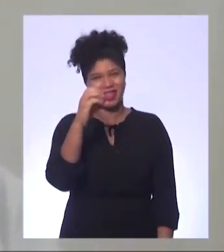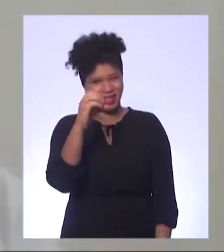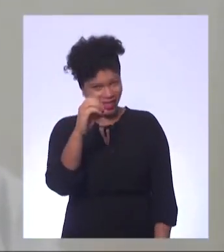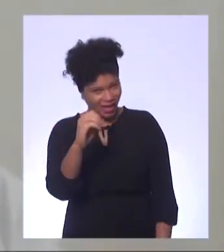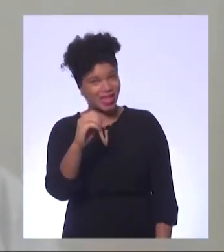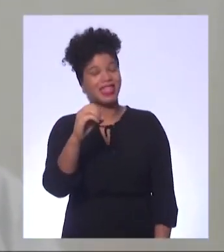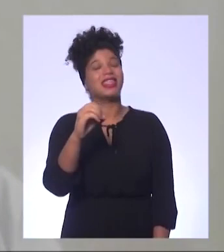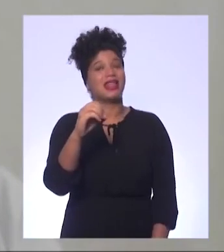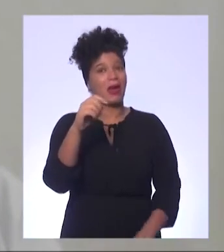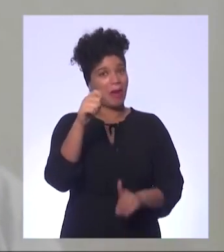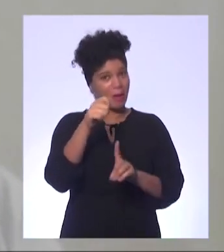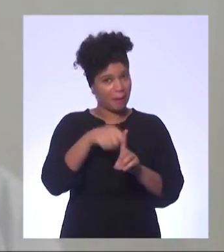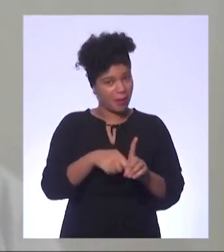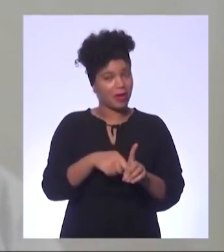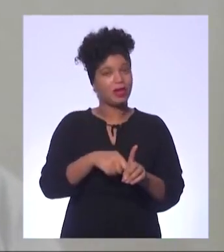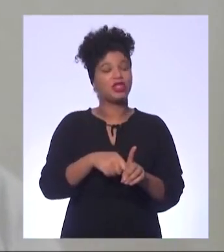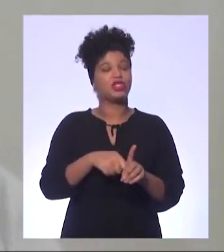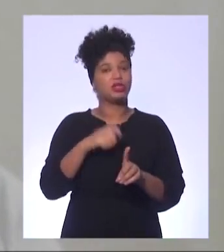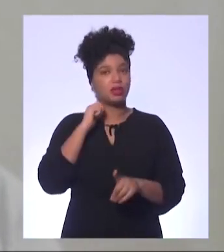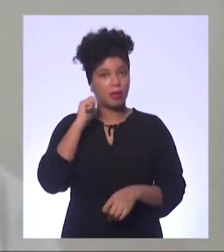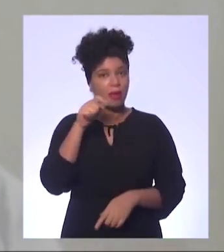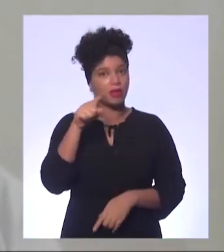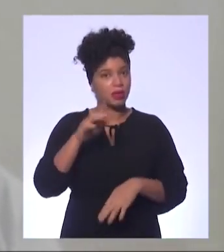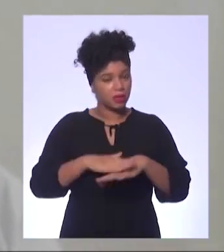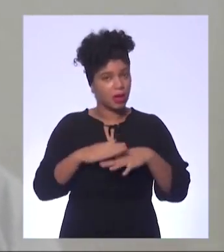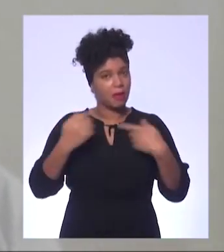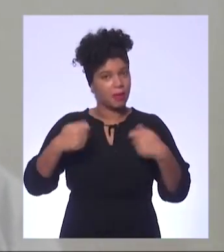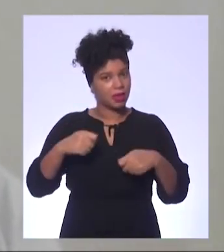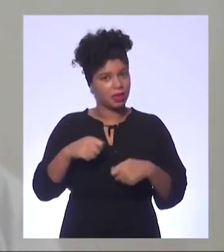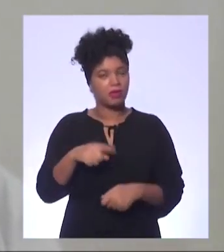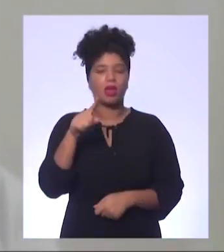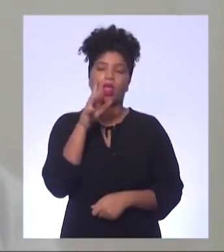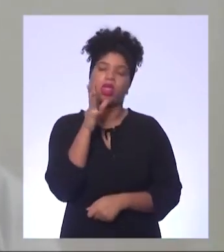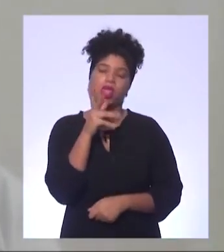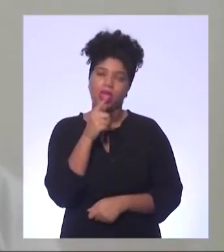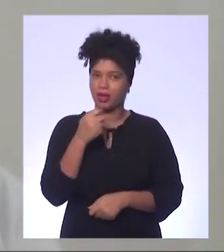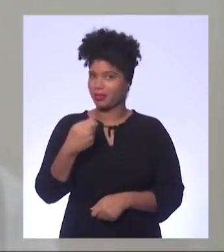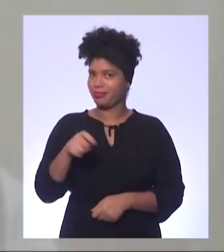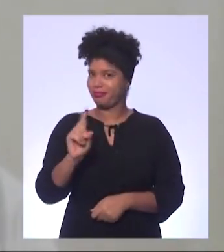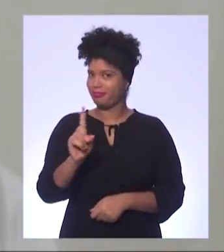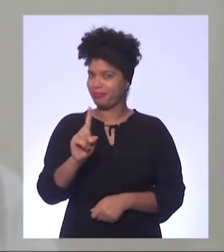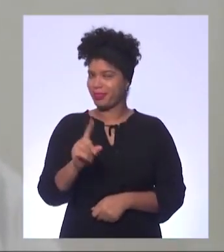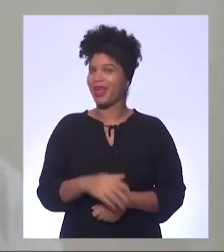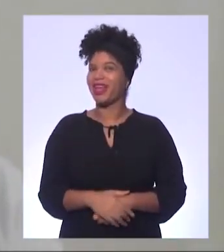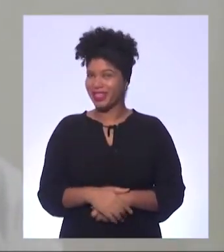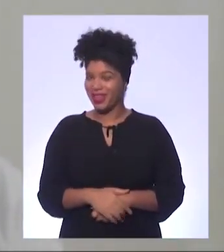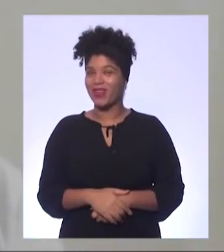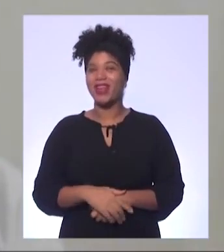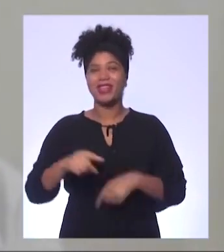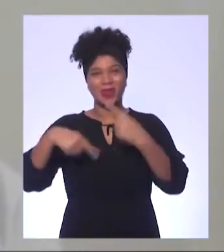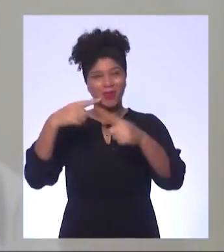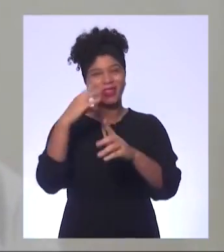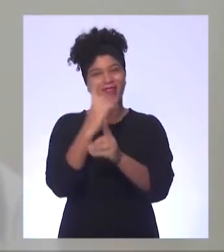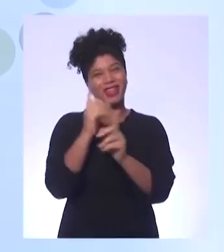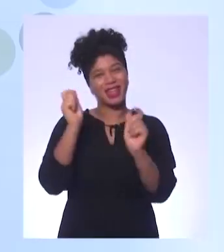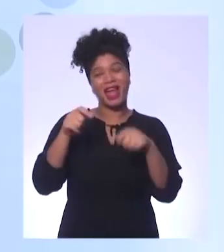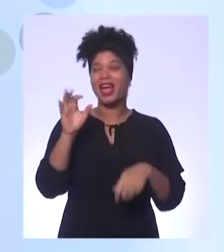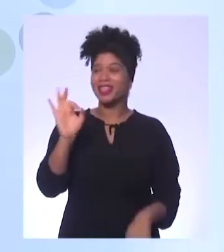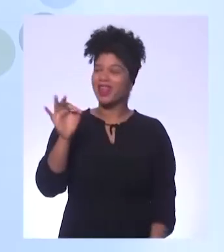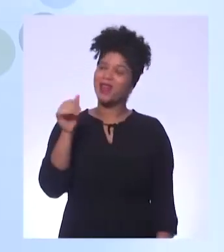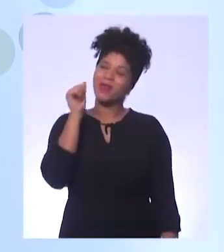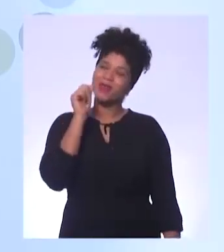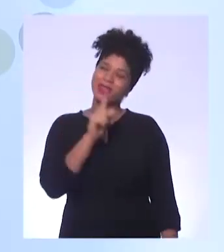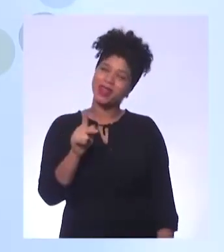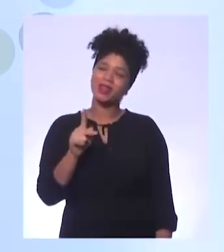tem que resolver as tarefinhas. Não deixe para a última hora. A gente se vê numa próxima oportunidade. Certinho, professora Roberta? Certo.